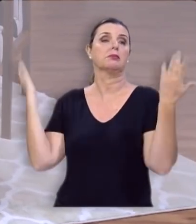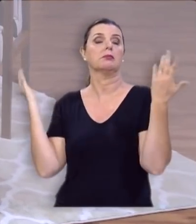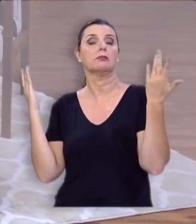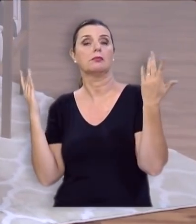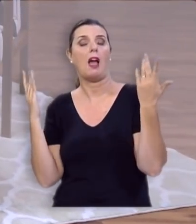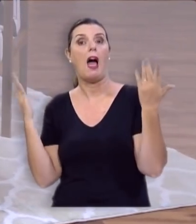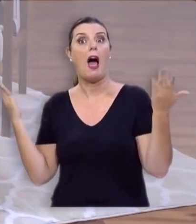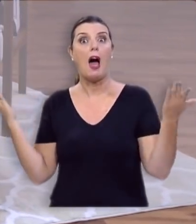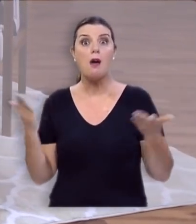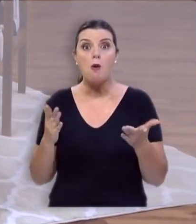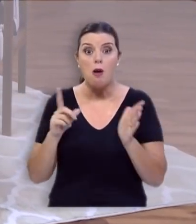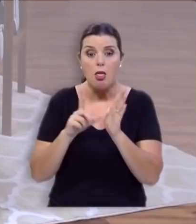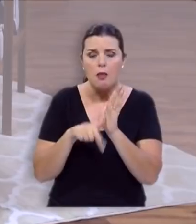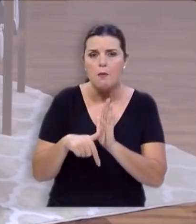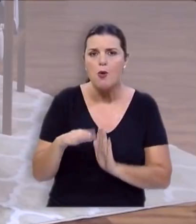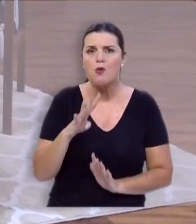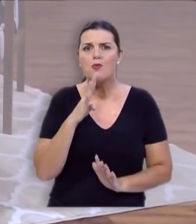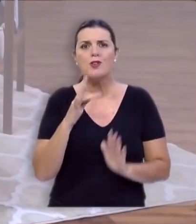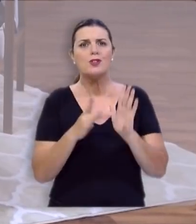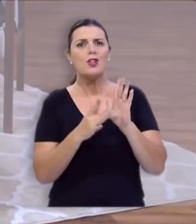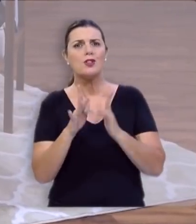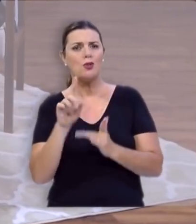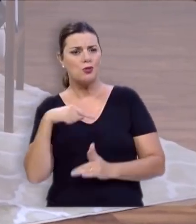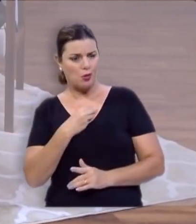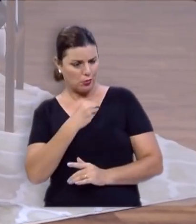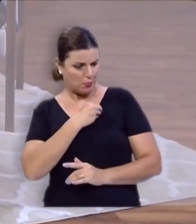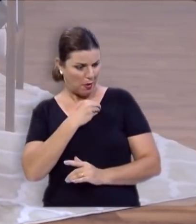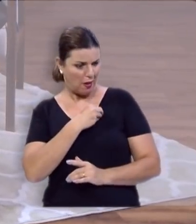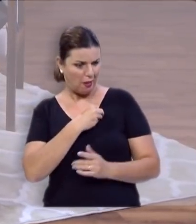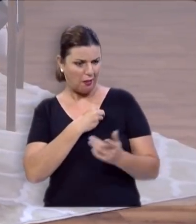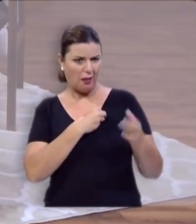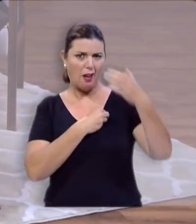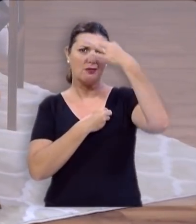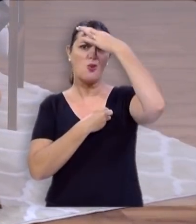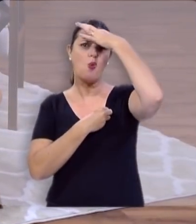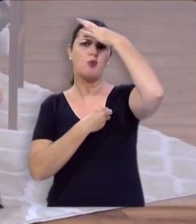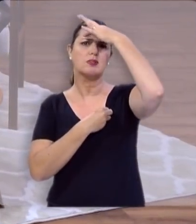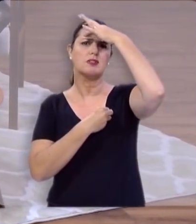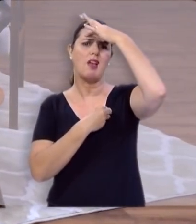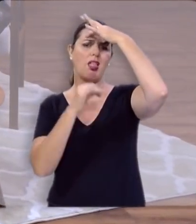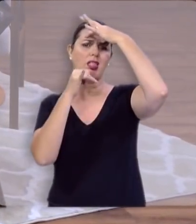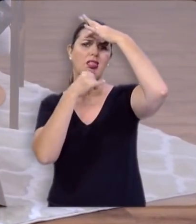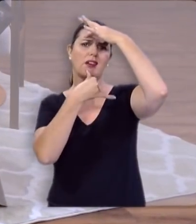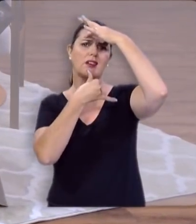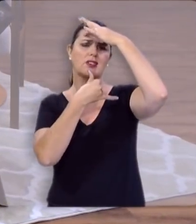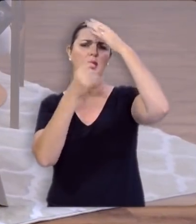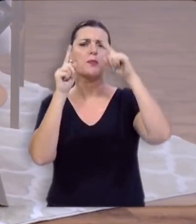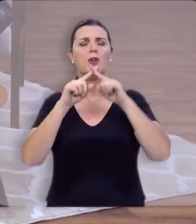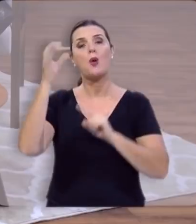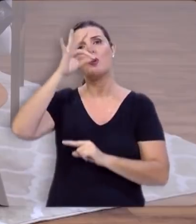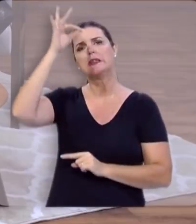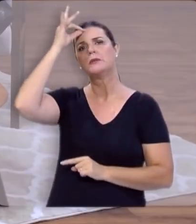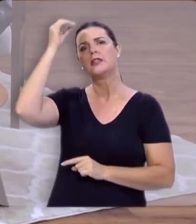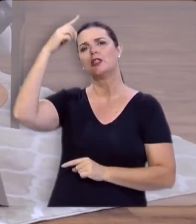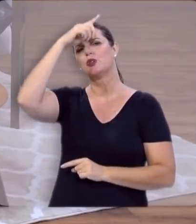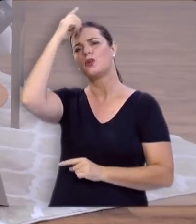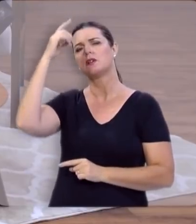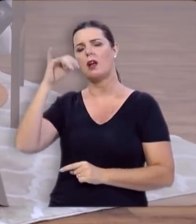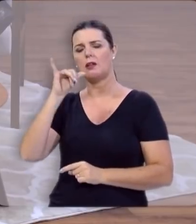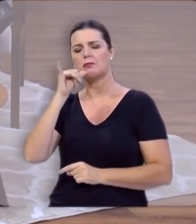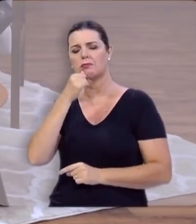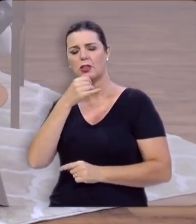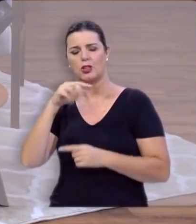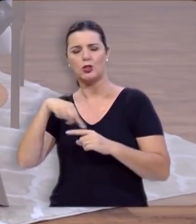nós conhecemos a Cristo, quando nós pecamos, a nossa consciência fica triste, porque o Espírito Santo de Deus entristece o